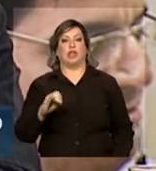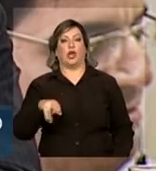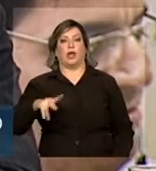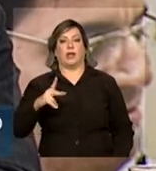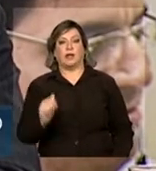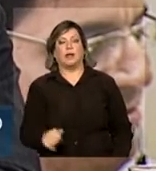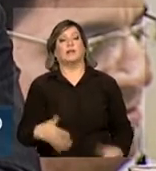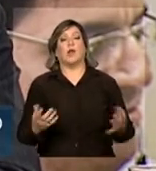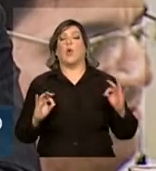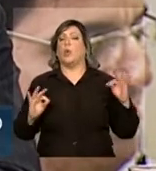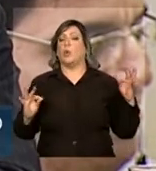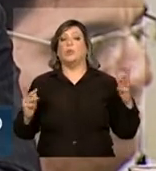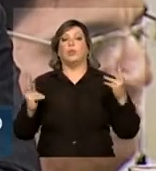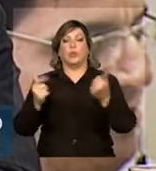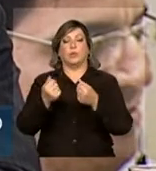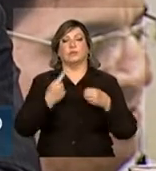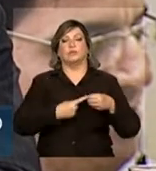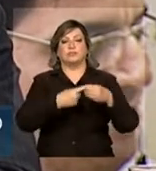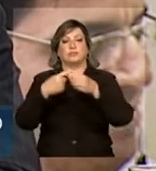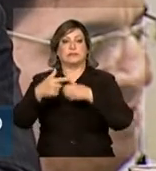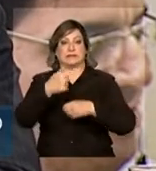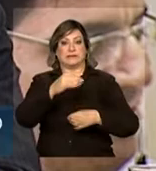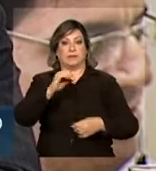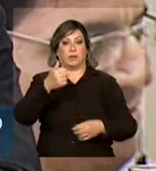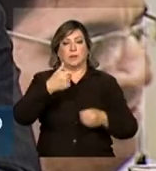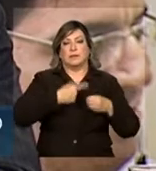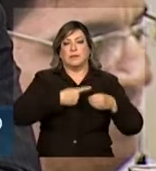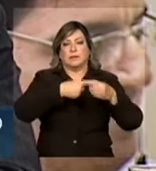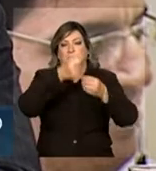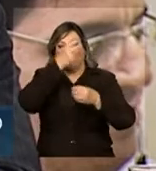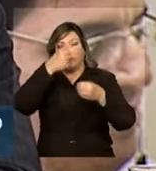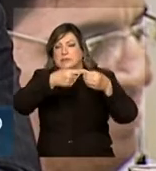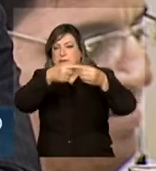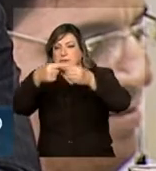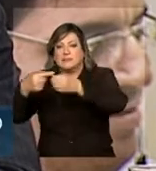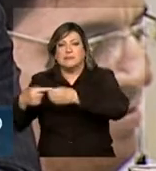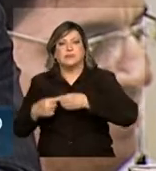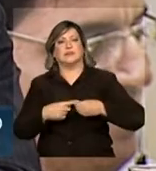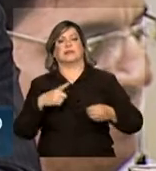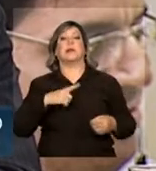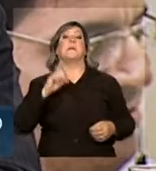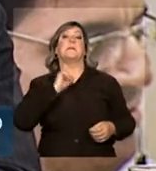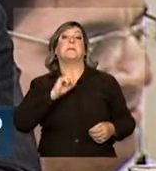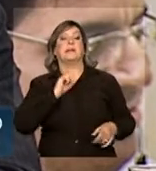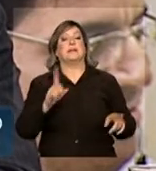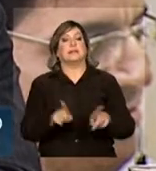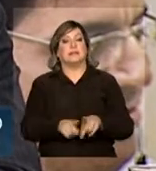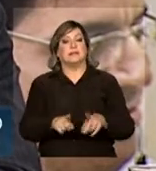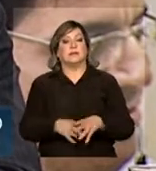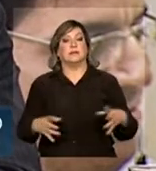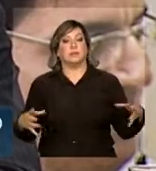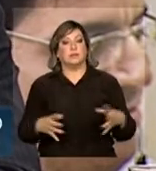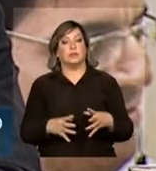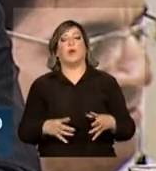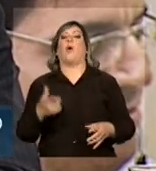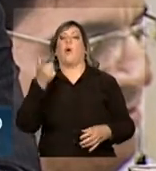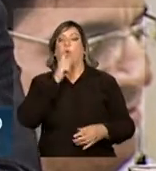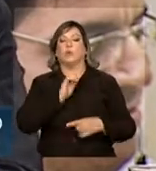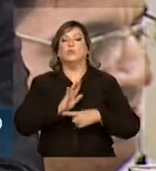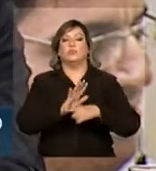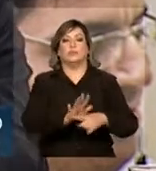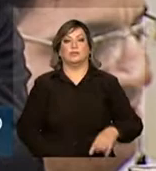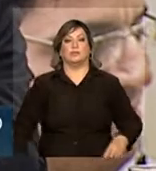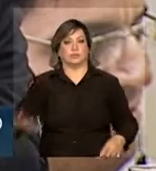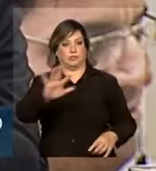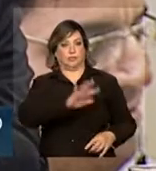os municípios dos 70 municípios que estavam no estado de Minas Gerais a gente consegue ocupar com o programa Mais